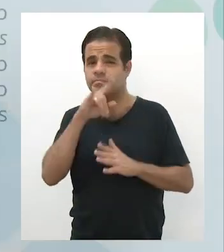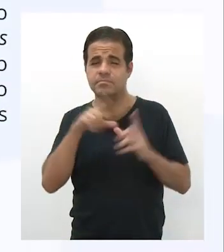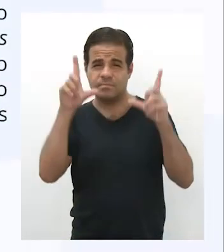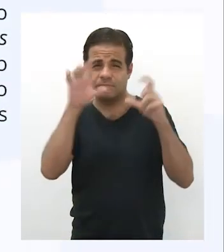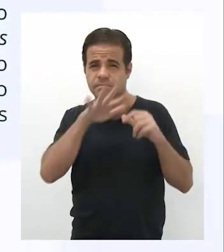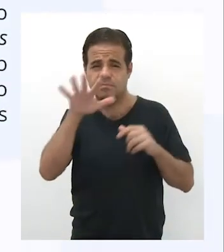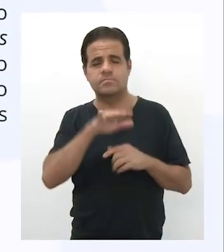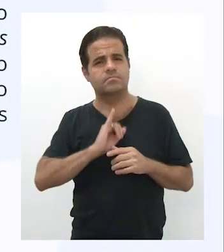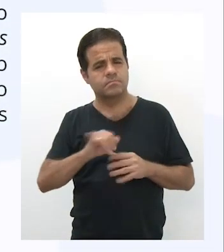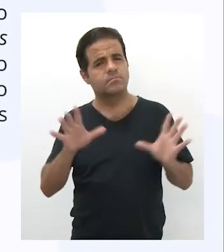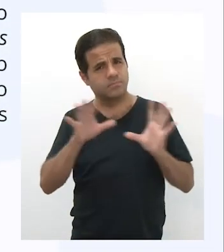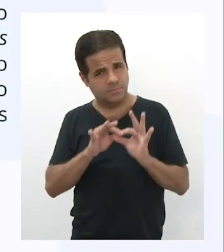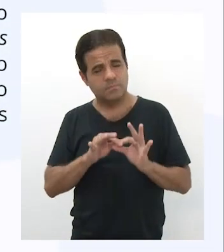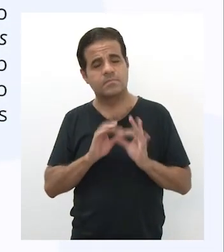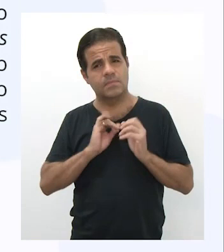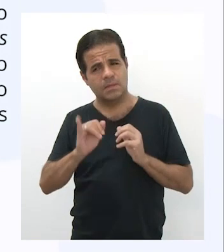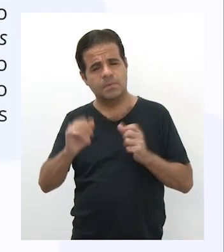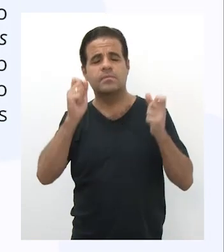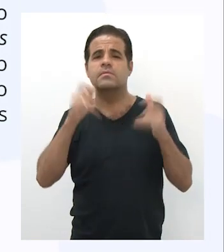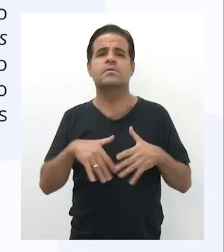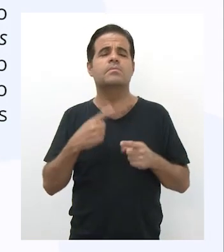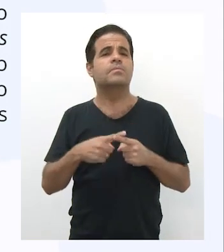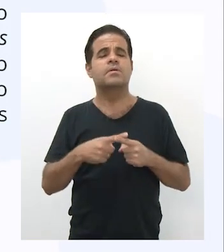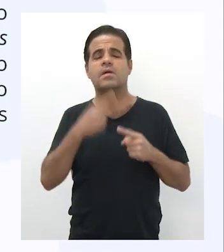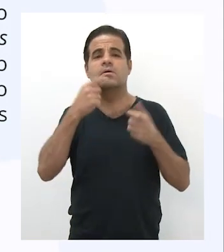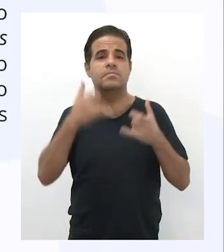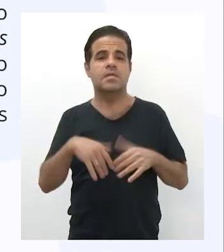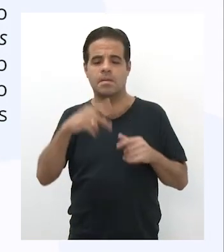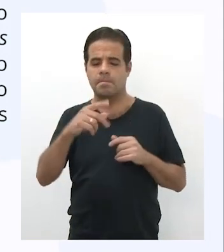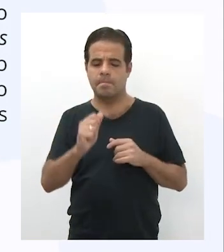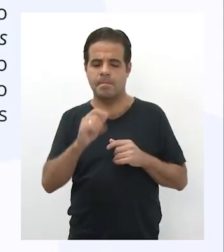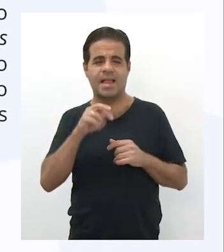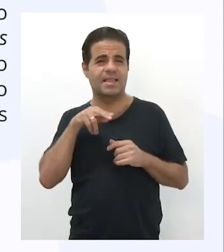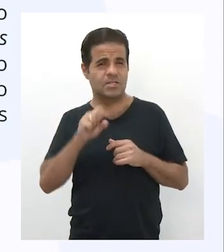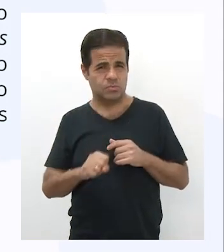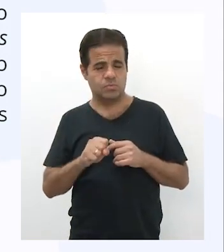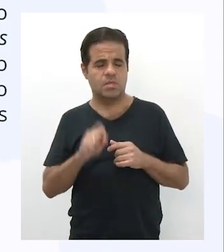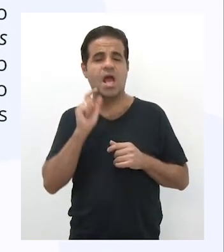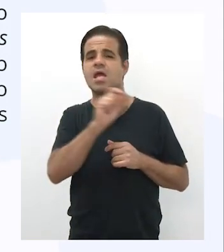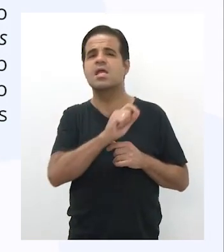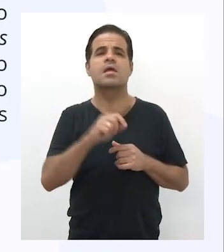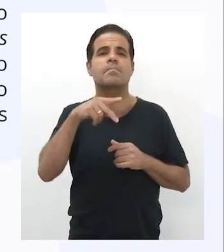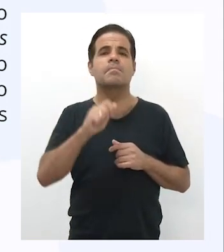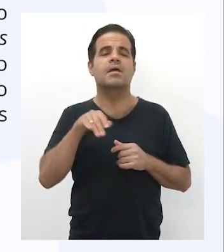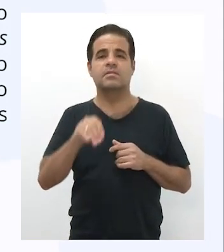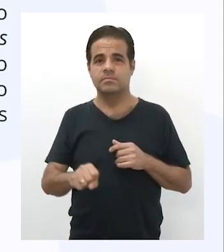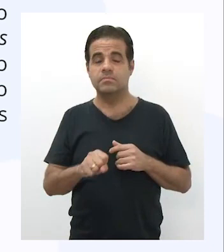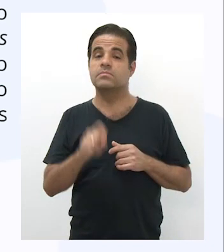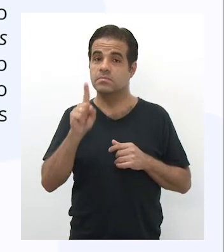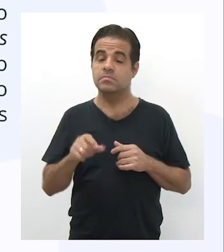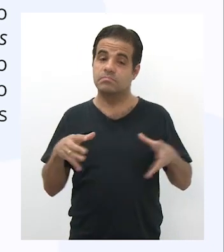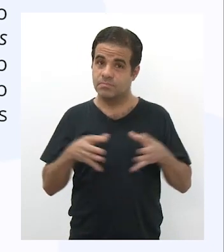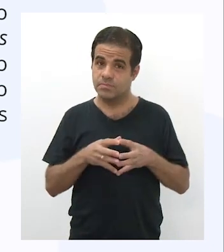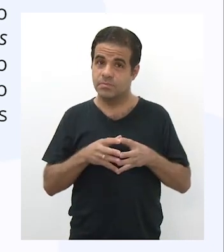essa contextualização, está bem? Porque eu falei dos patrícios, né? Então, quem são os patrícios? Quem são